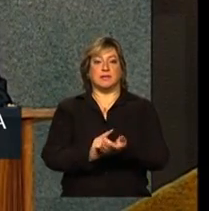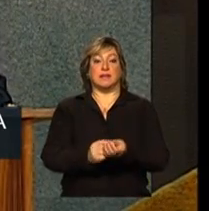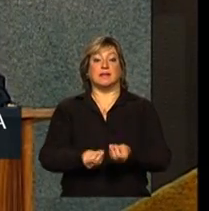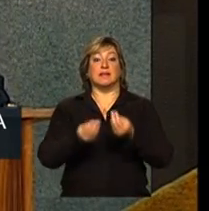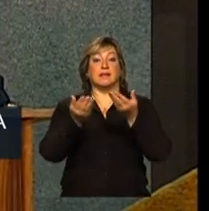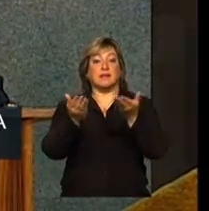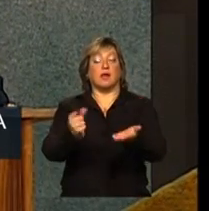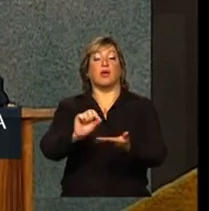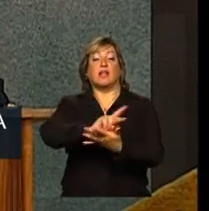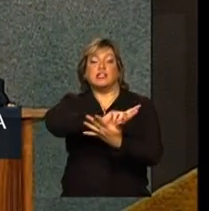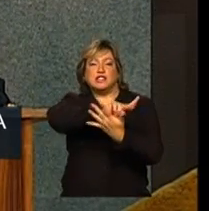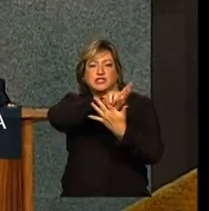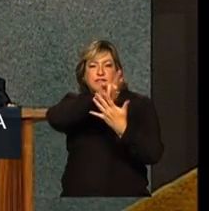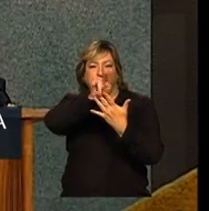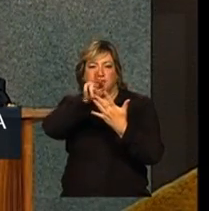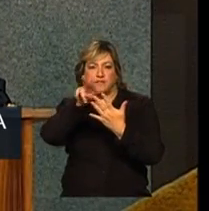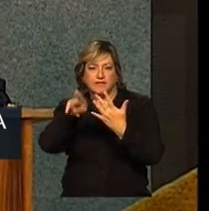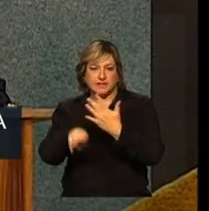a diversidade